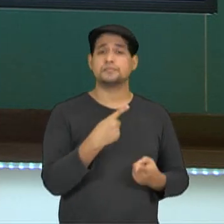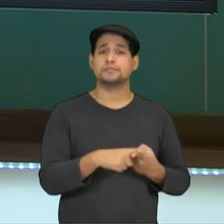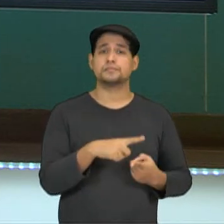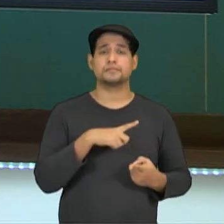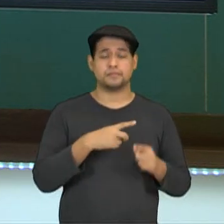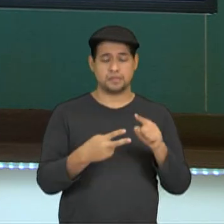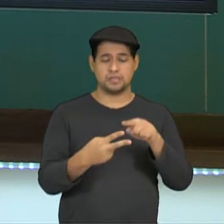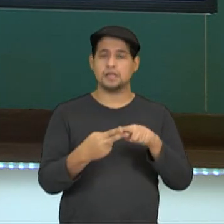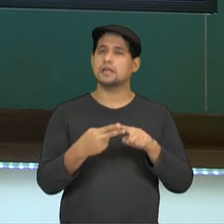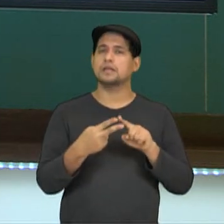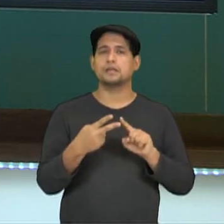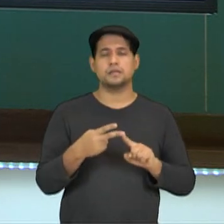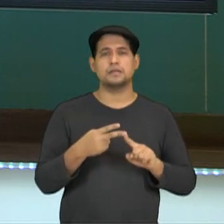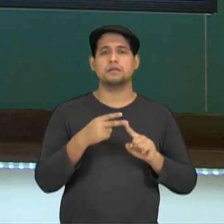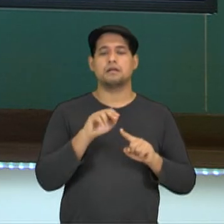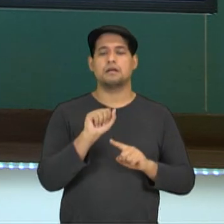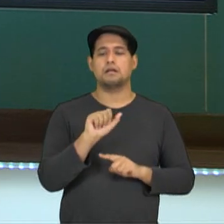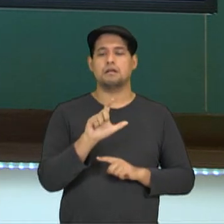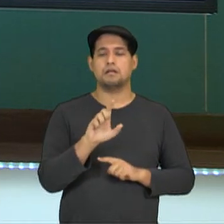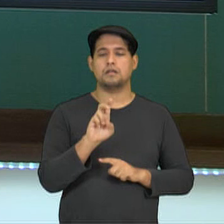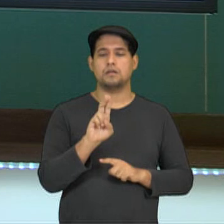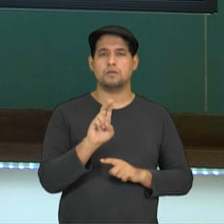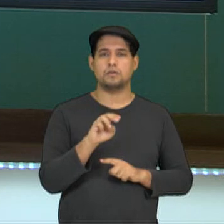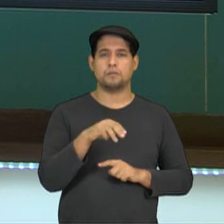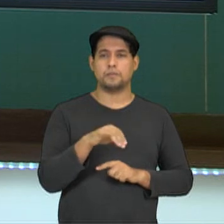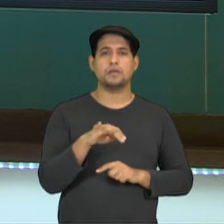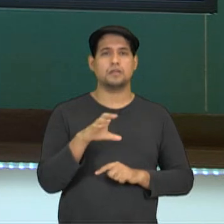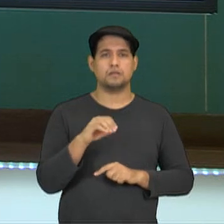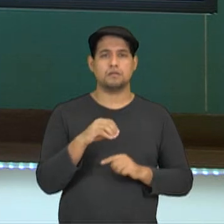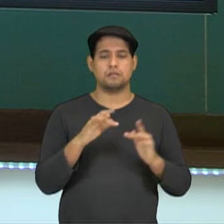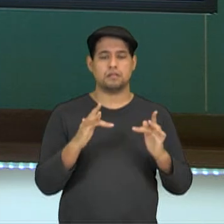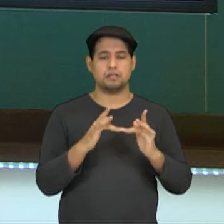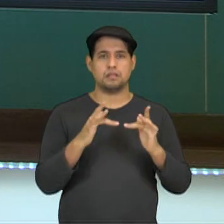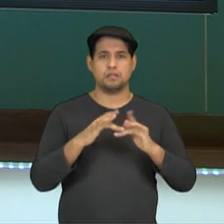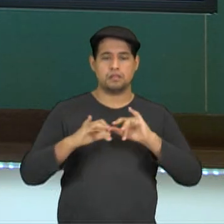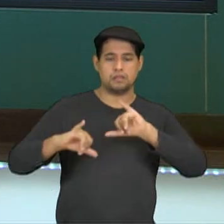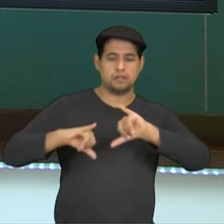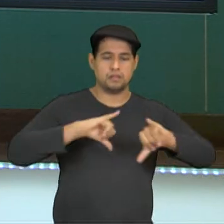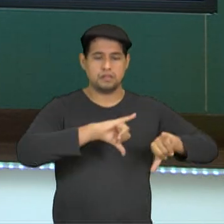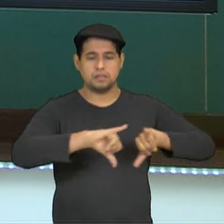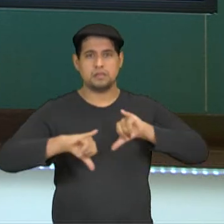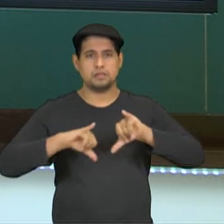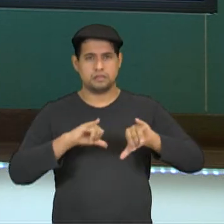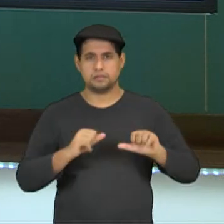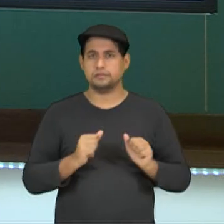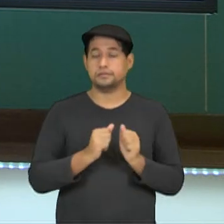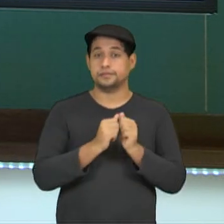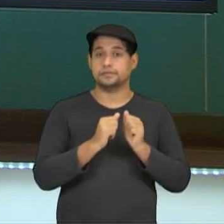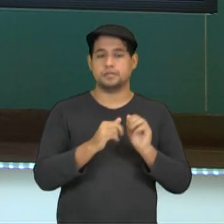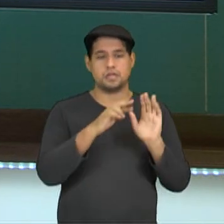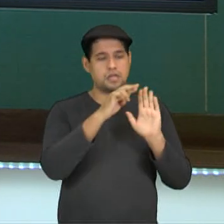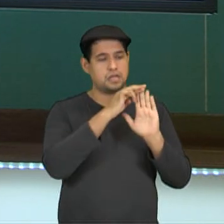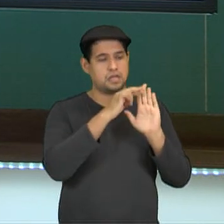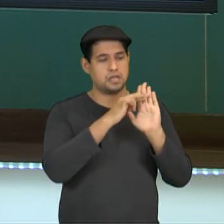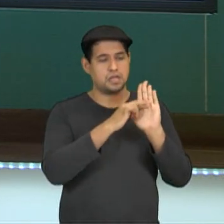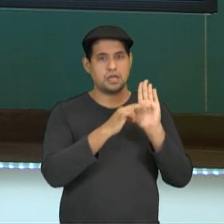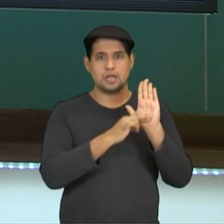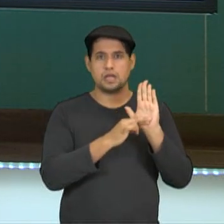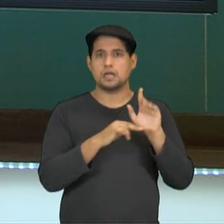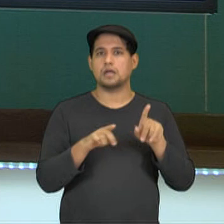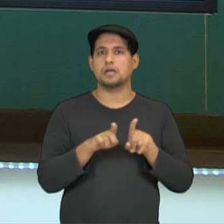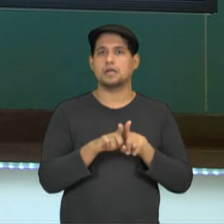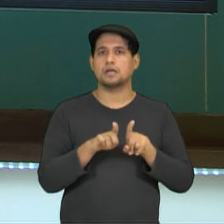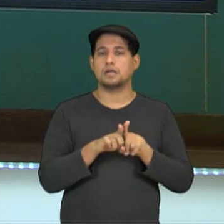2 alumínios nesta fórmula, nessa ligação química desse óxido. Então, a regrinha é: